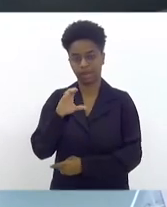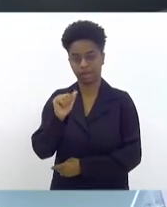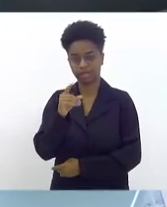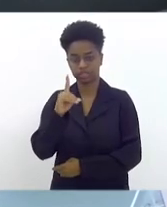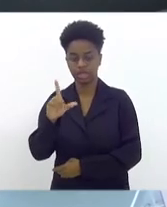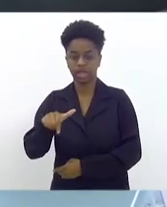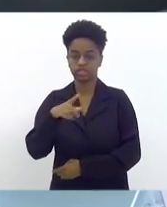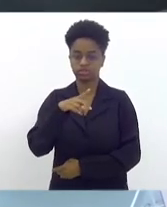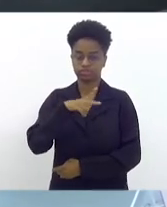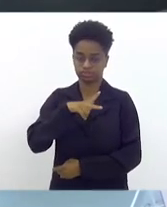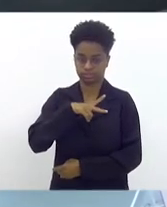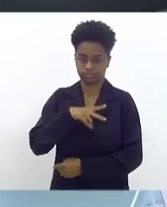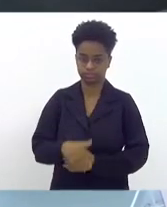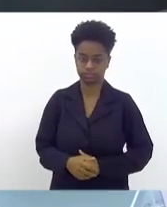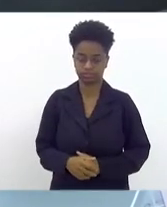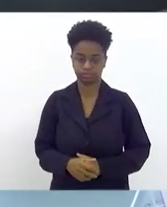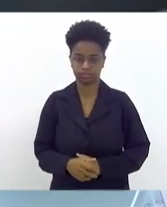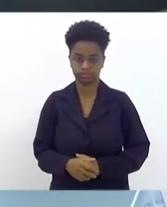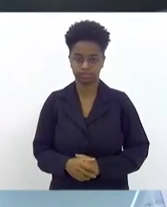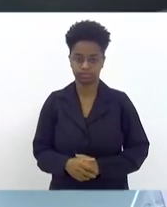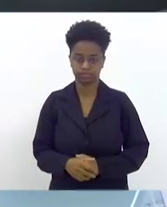privado. Então, começando